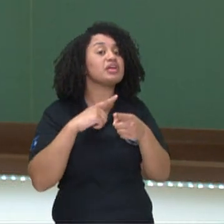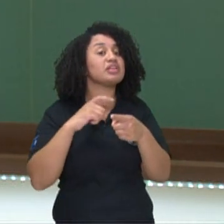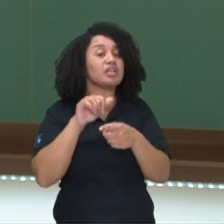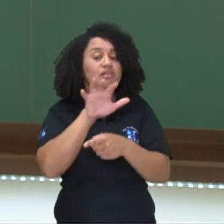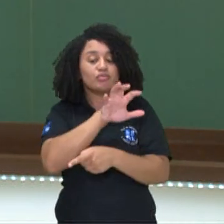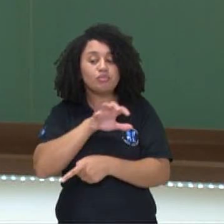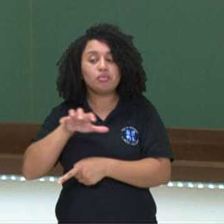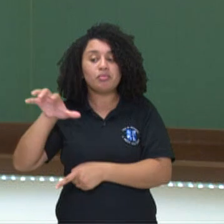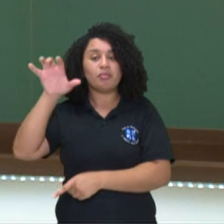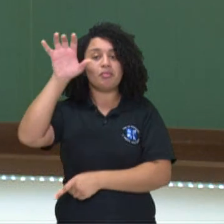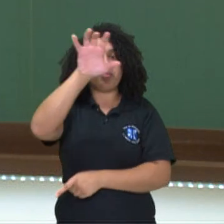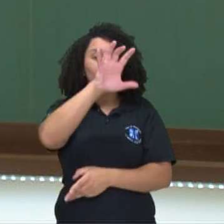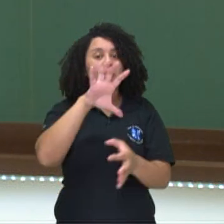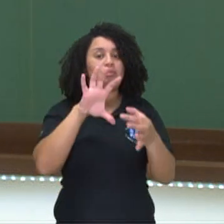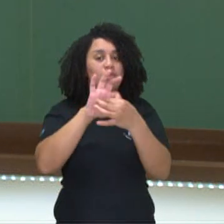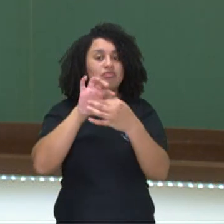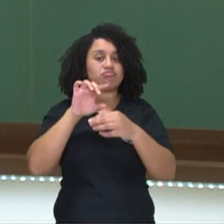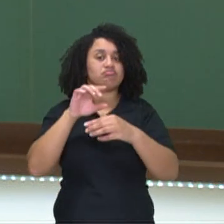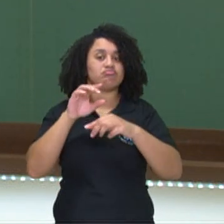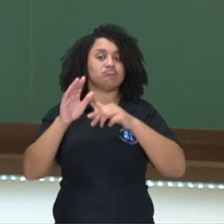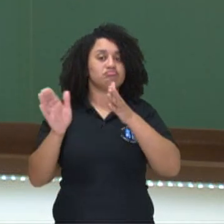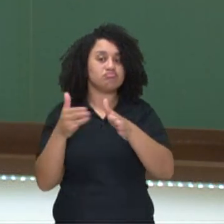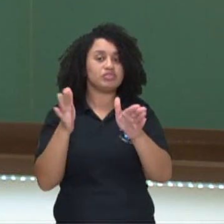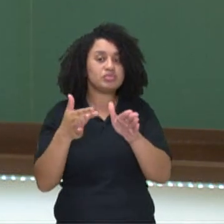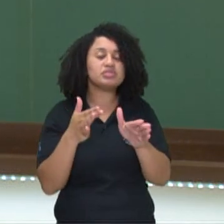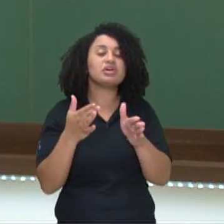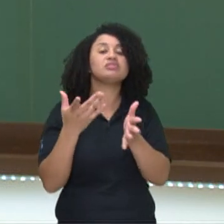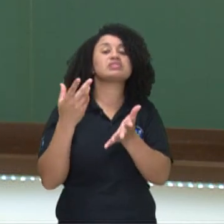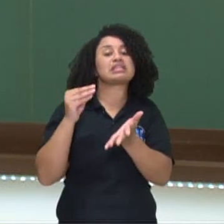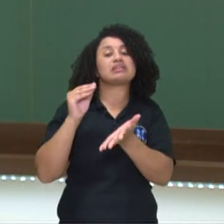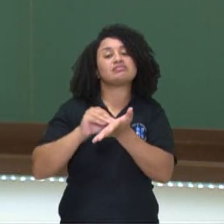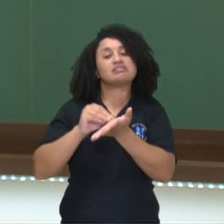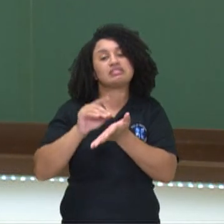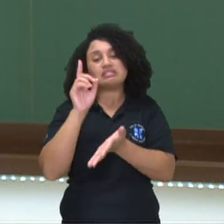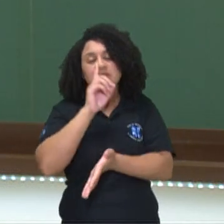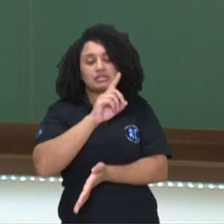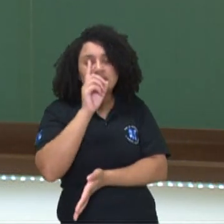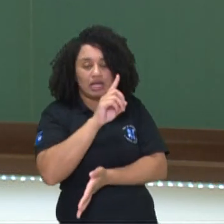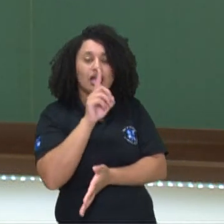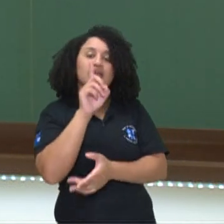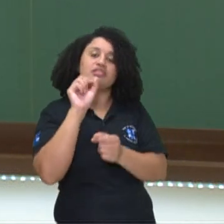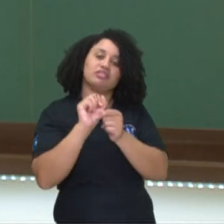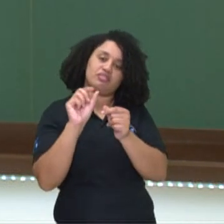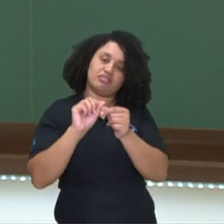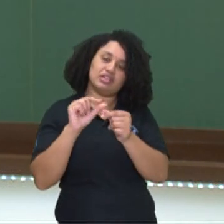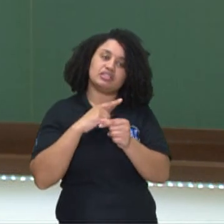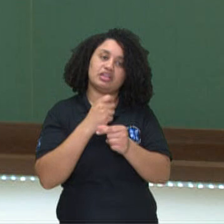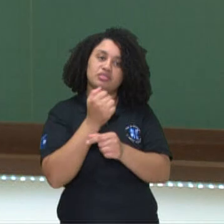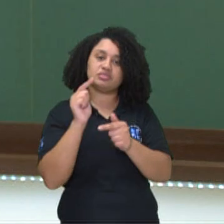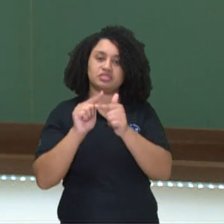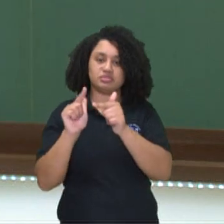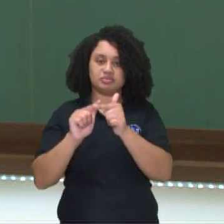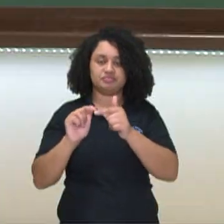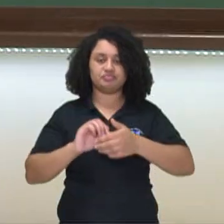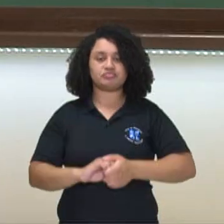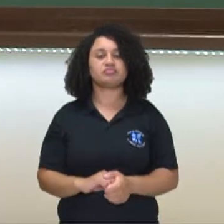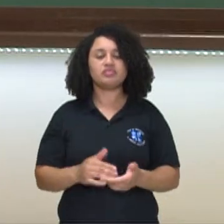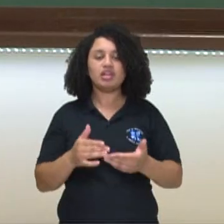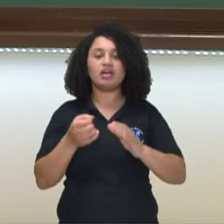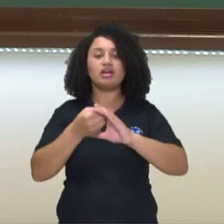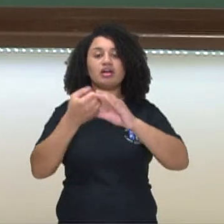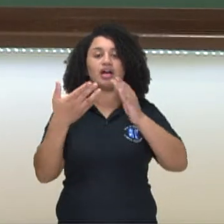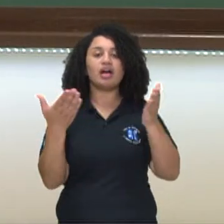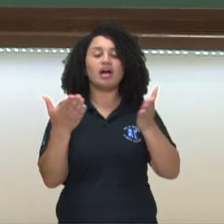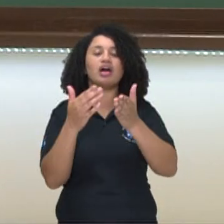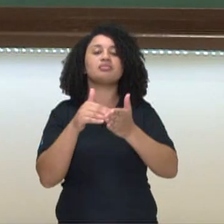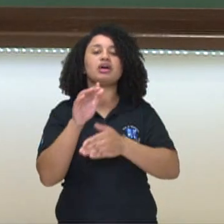desta rede de produção estão falhando. E aí isso causa probleminhas, não é? Dentro dessa característica, vamos para